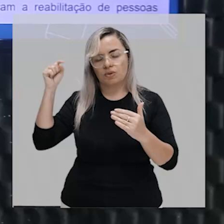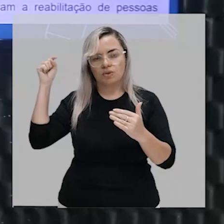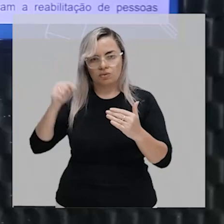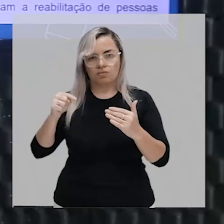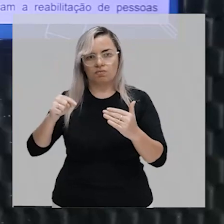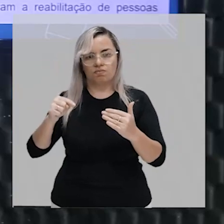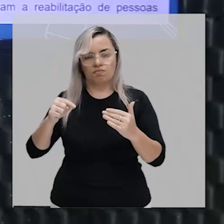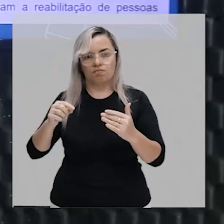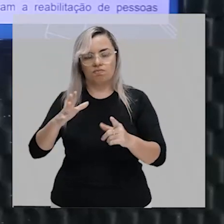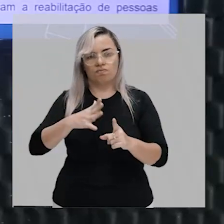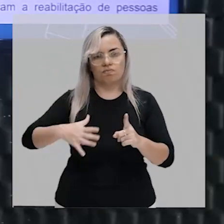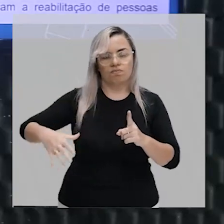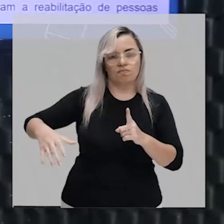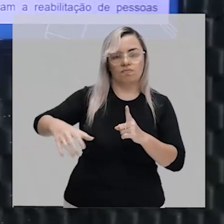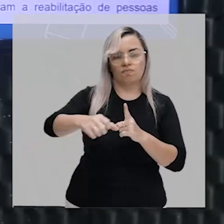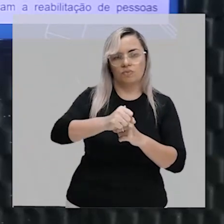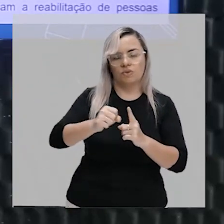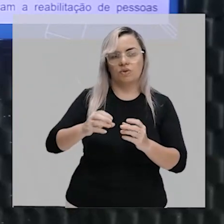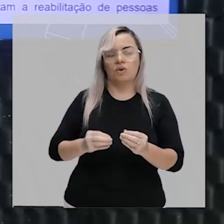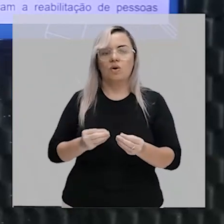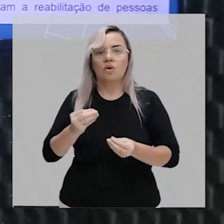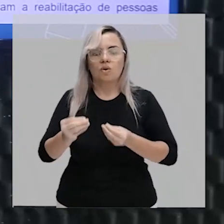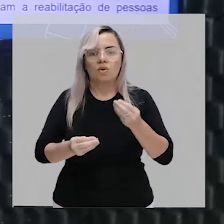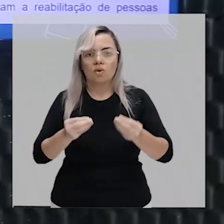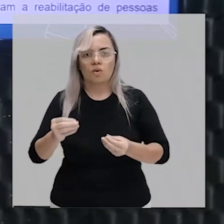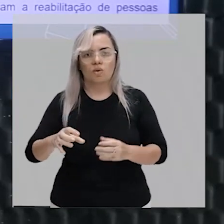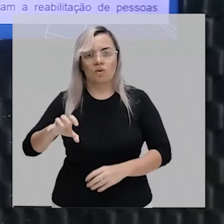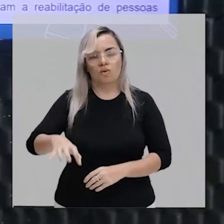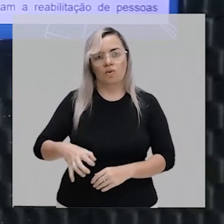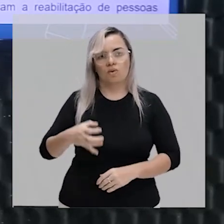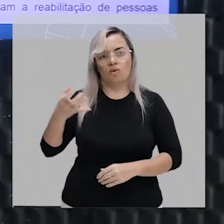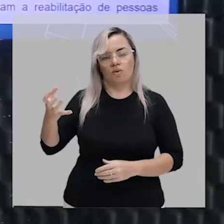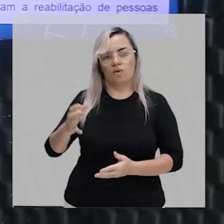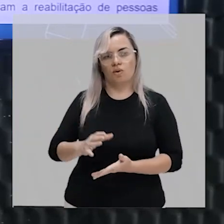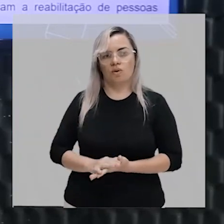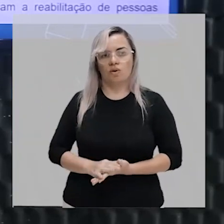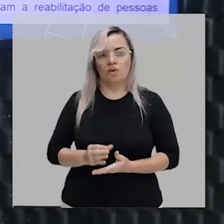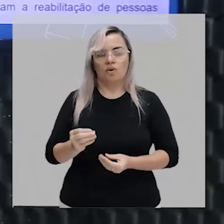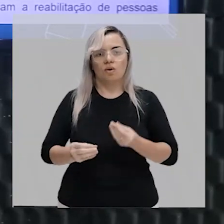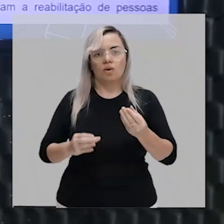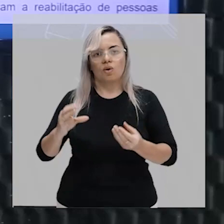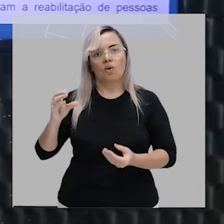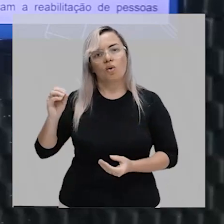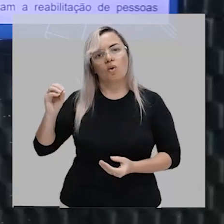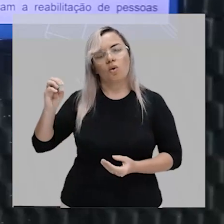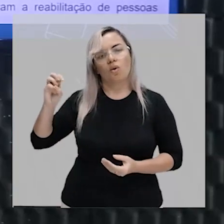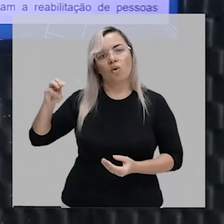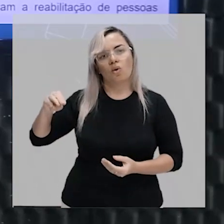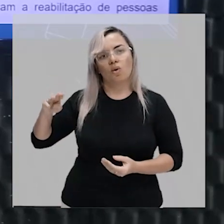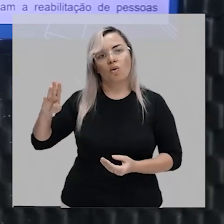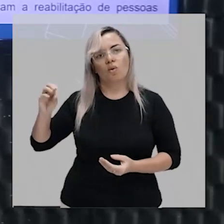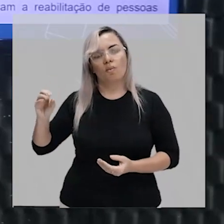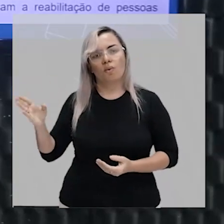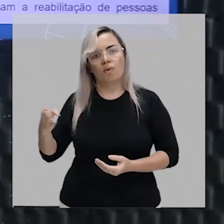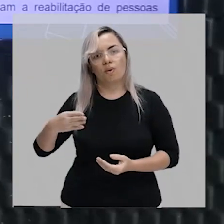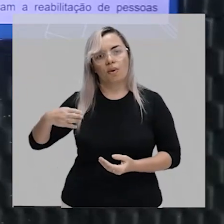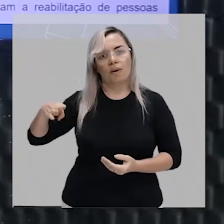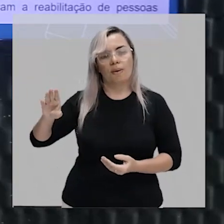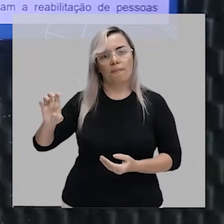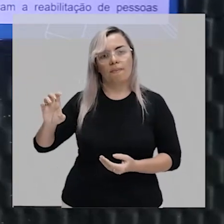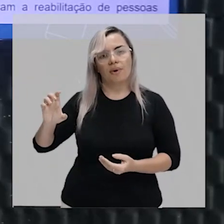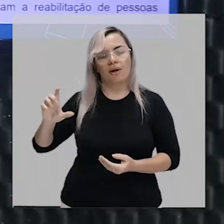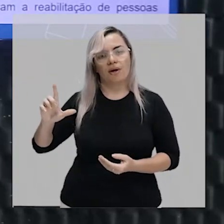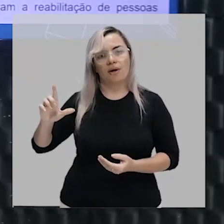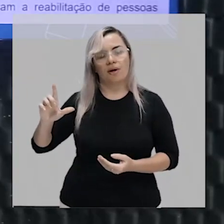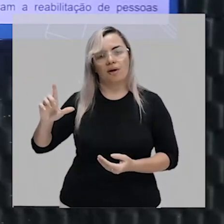esterilização, como ocorreu, por exemplo, no Congo belga. Se você olhar na